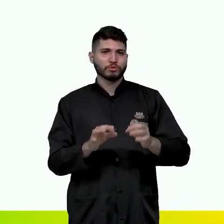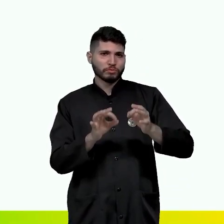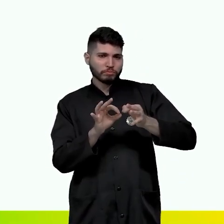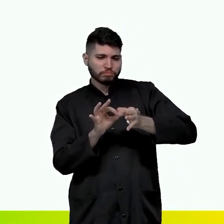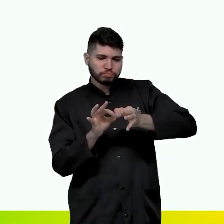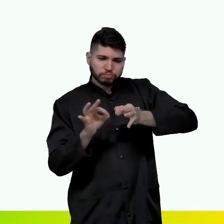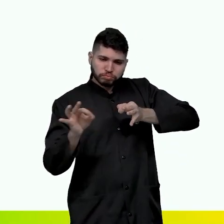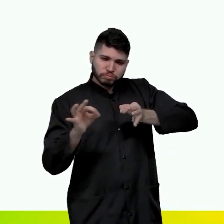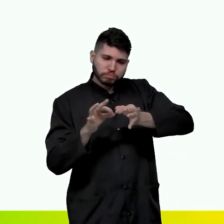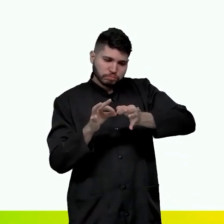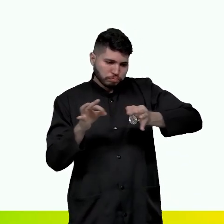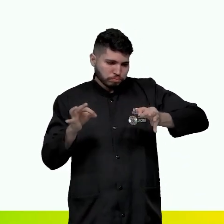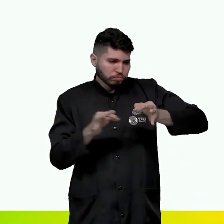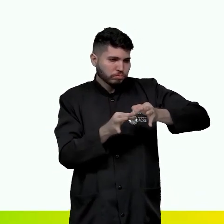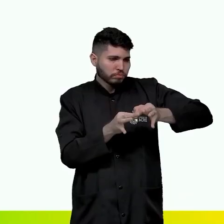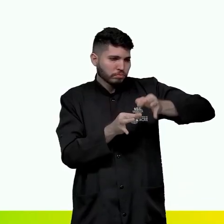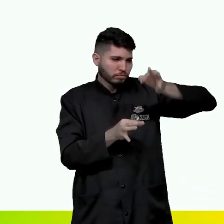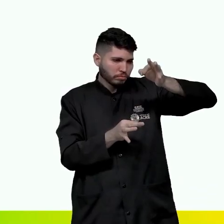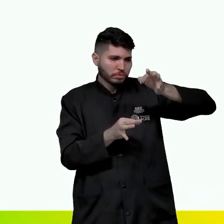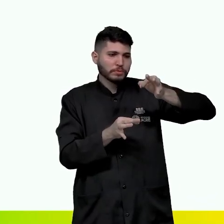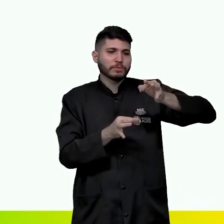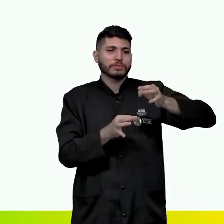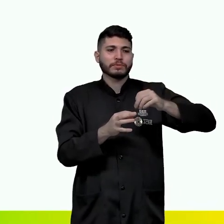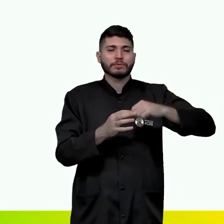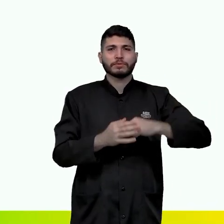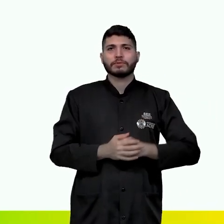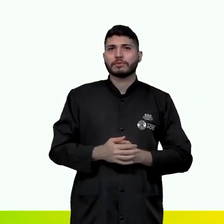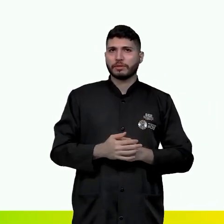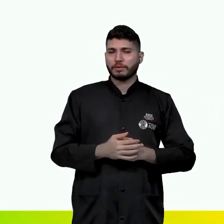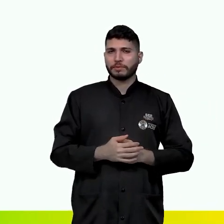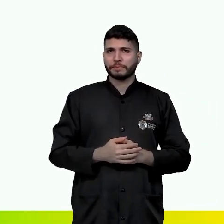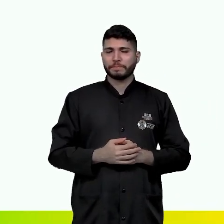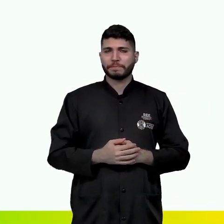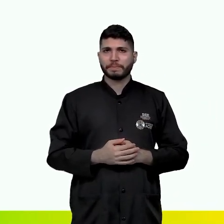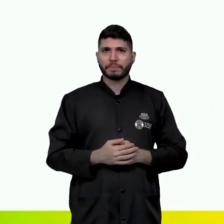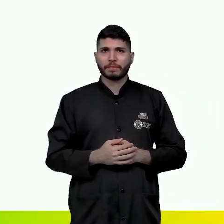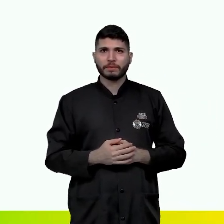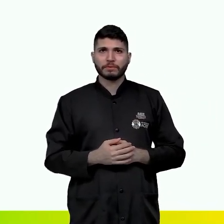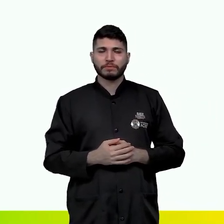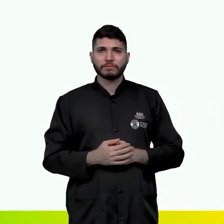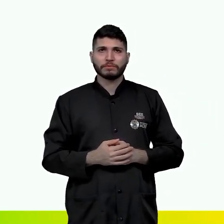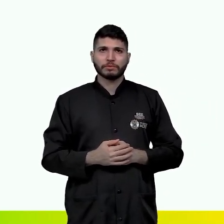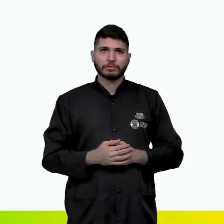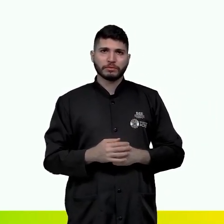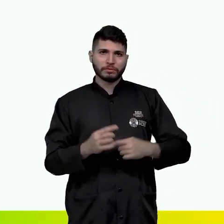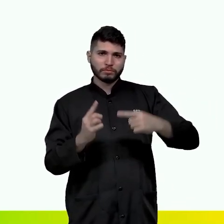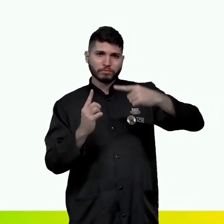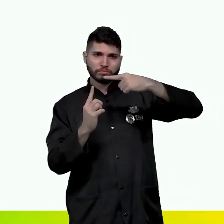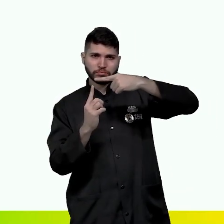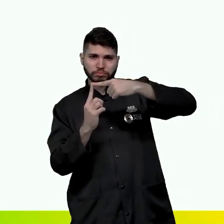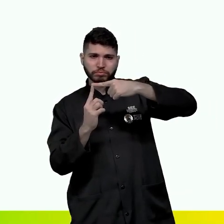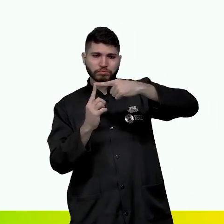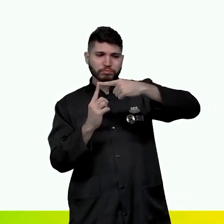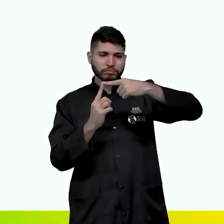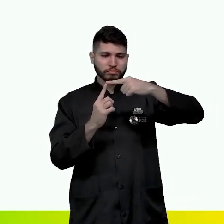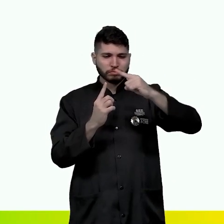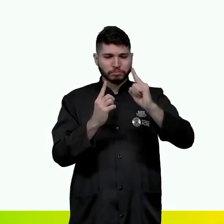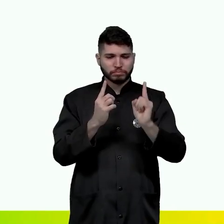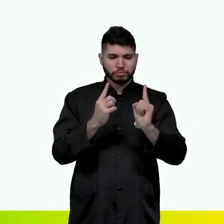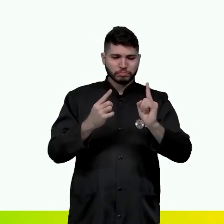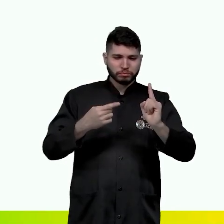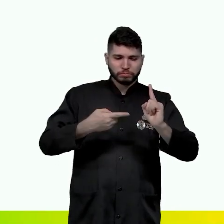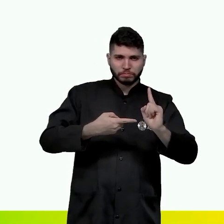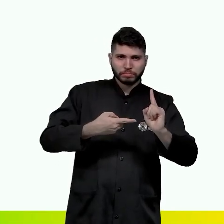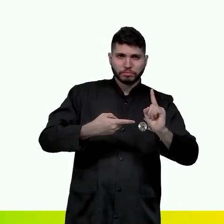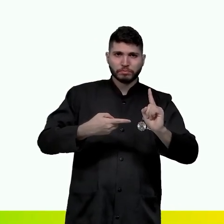das arestas do paralelepípedo. Agora vamos calcular as áreas dessas faces. Por